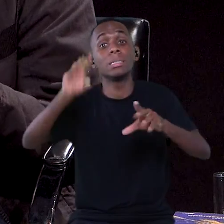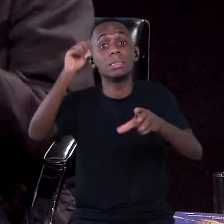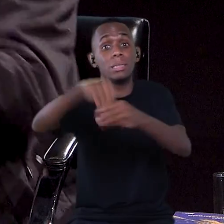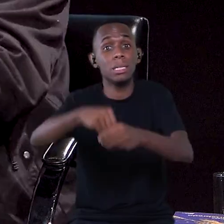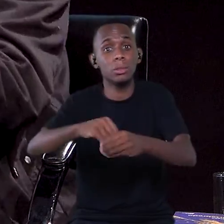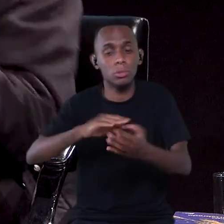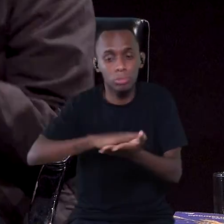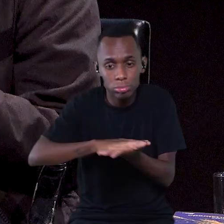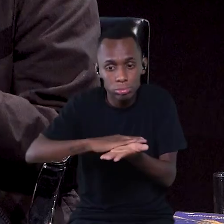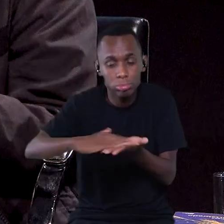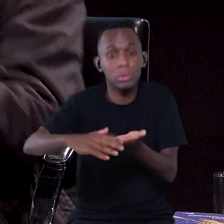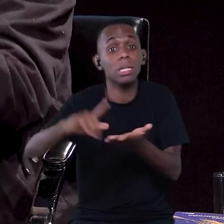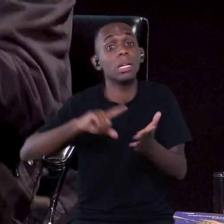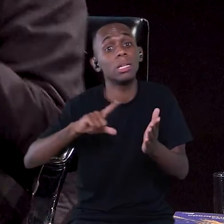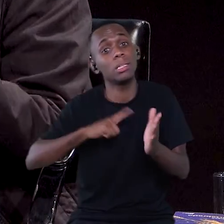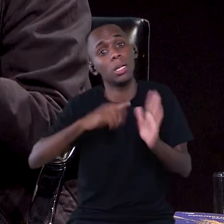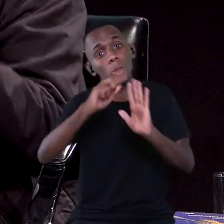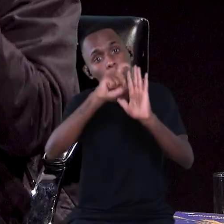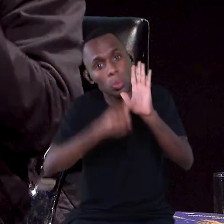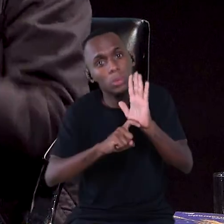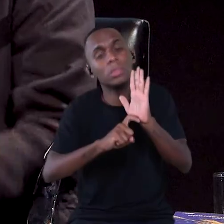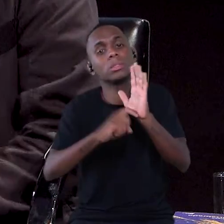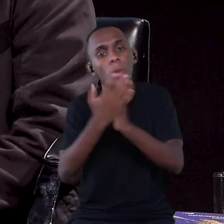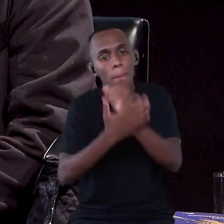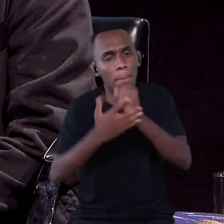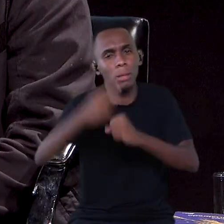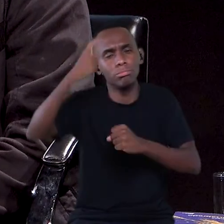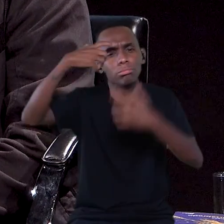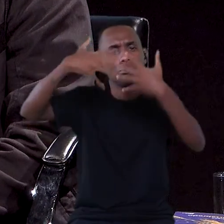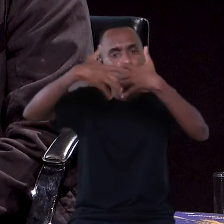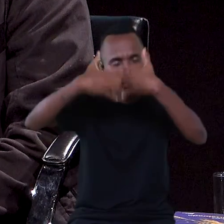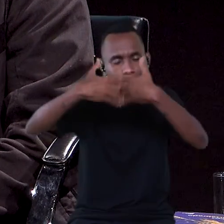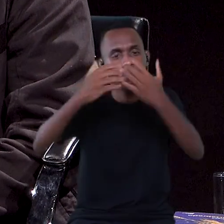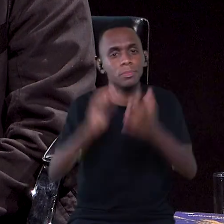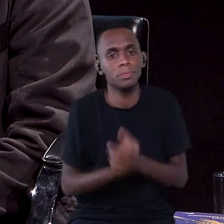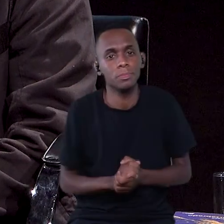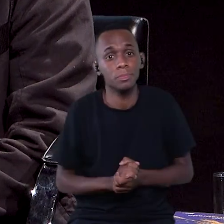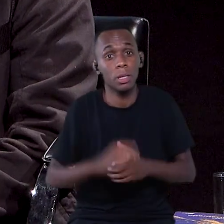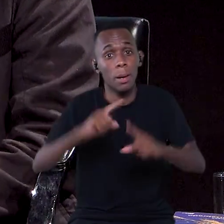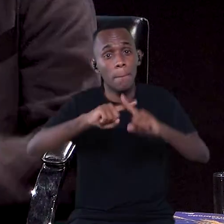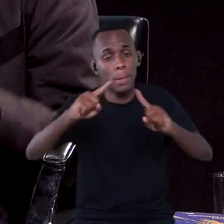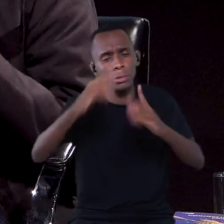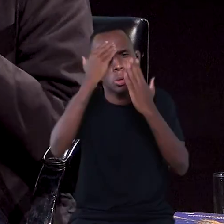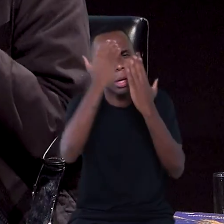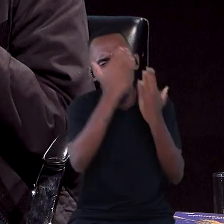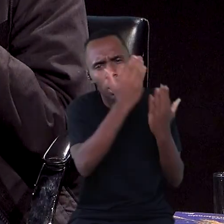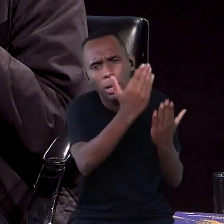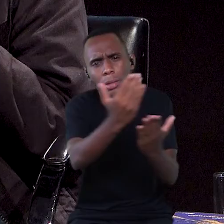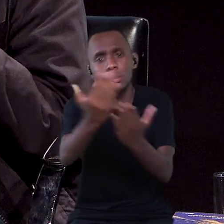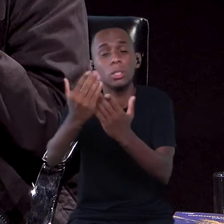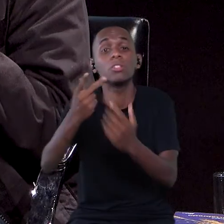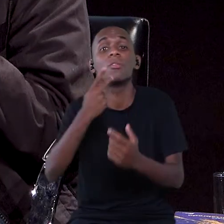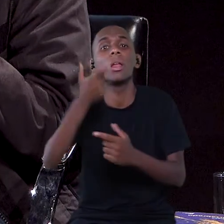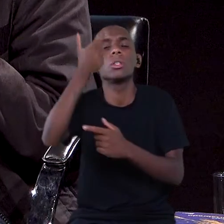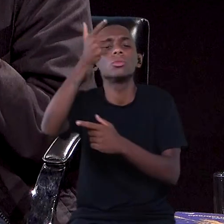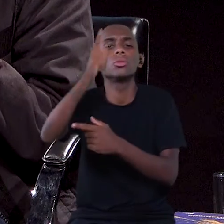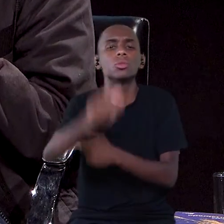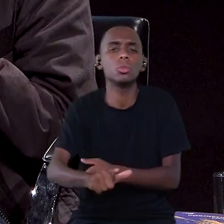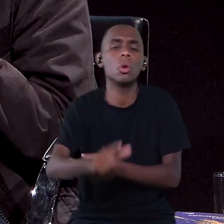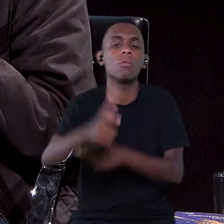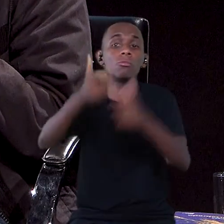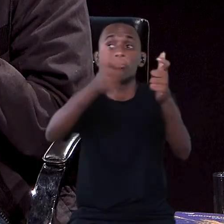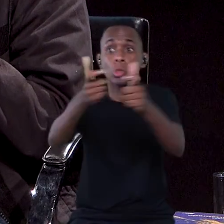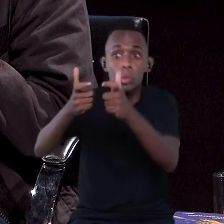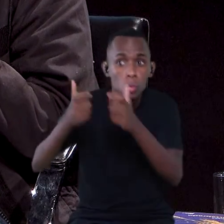gente tem um chão, porque tem os textos literários, eles nos puxam para reflexão mais ponderada, né? Mas eu agradeço muito e ressalvo a relevância